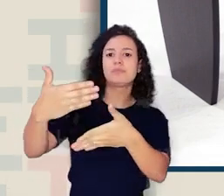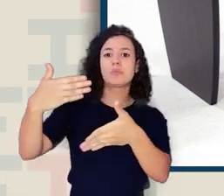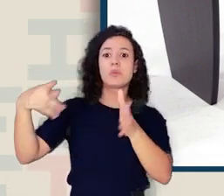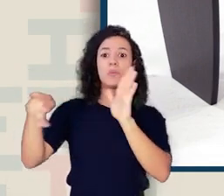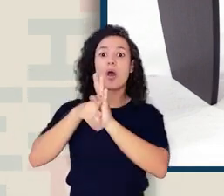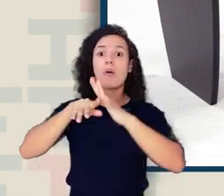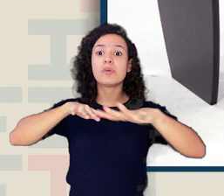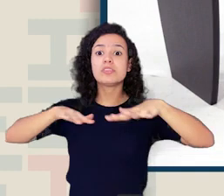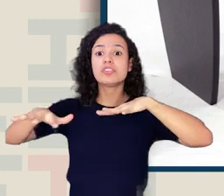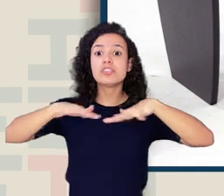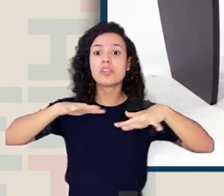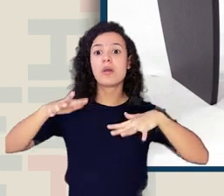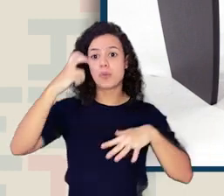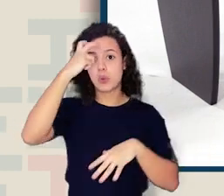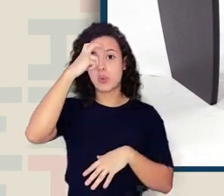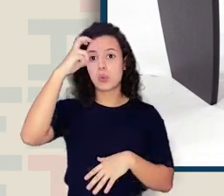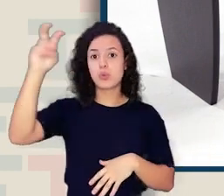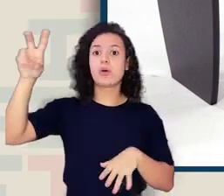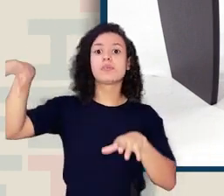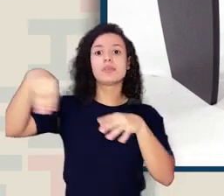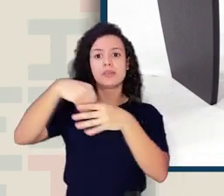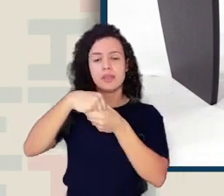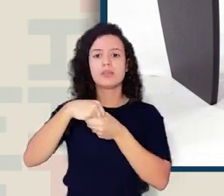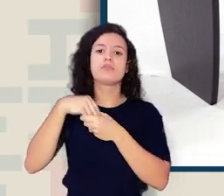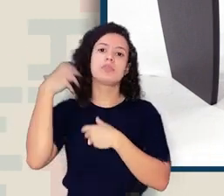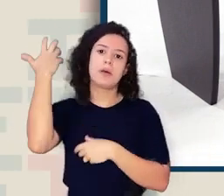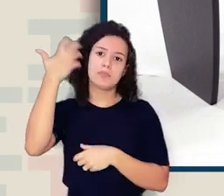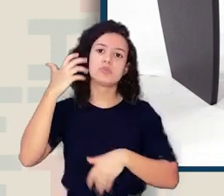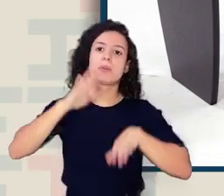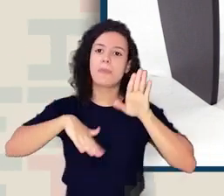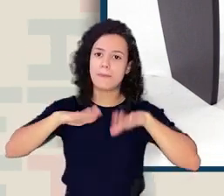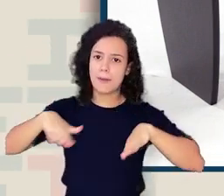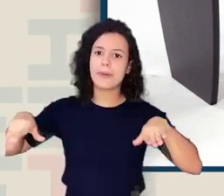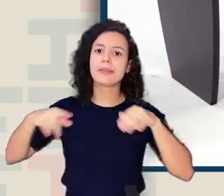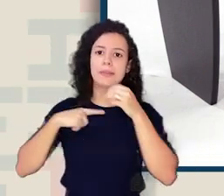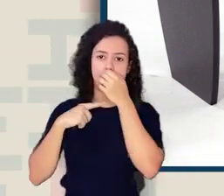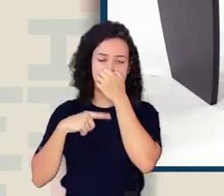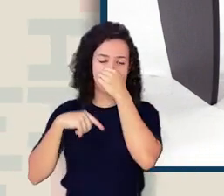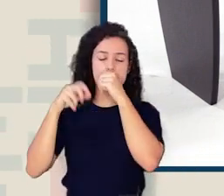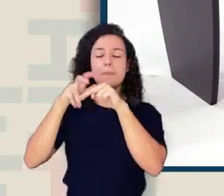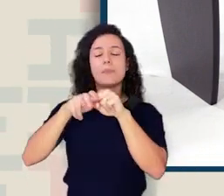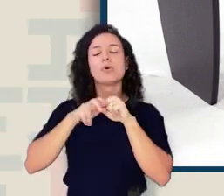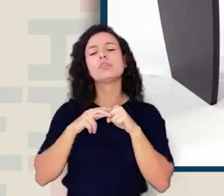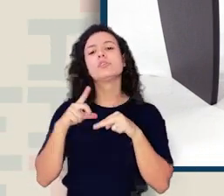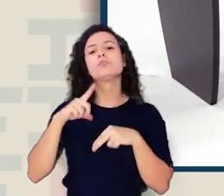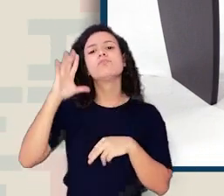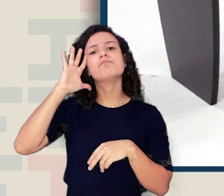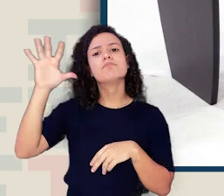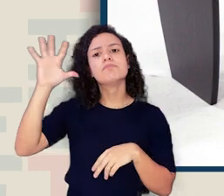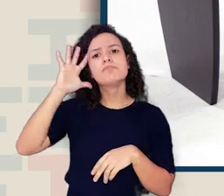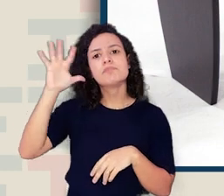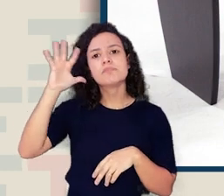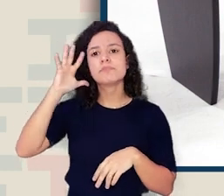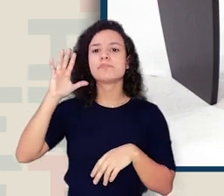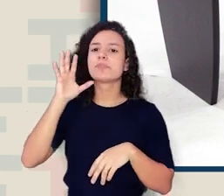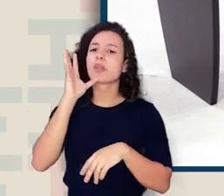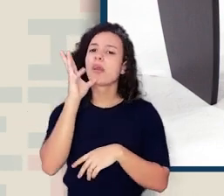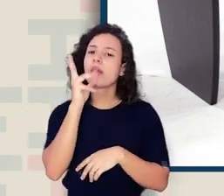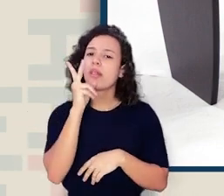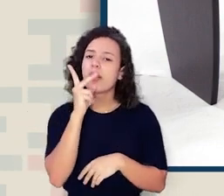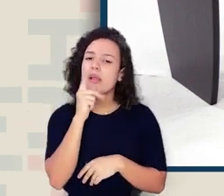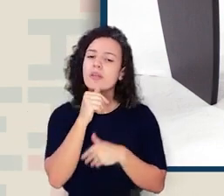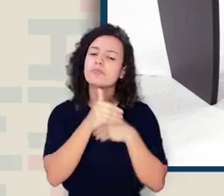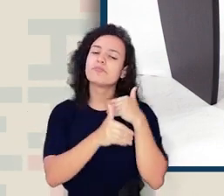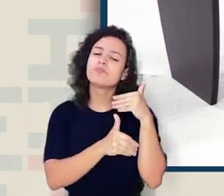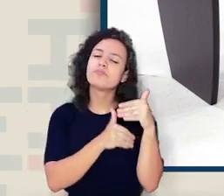processo de dinâmica cultural que perpassa dentro da música percussiva. É daí que nós vamos pensar em